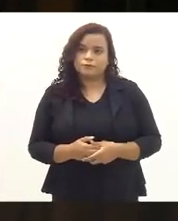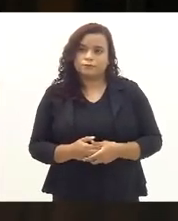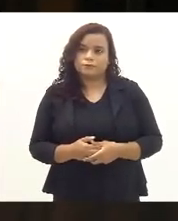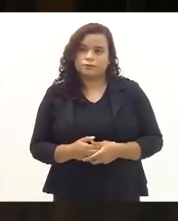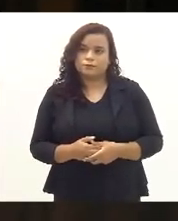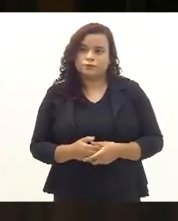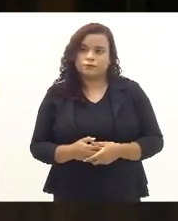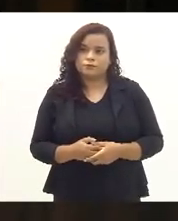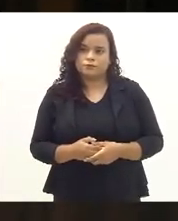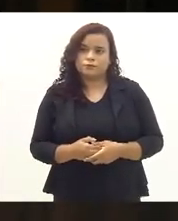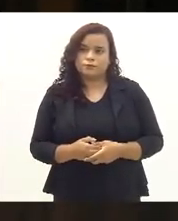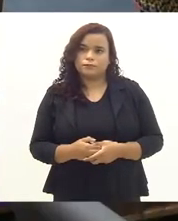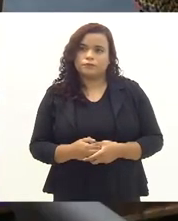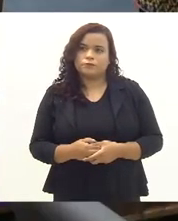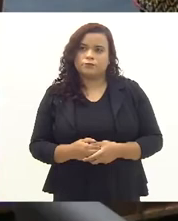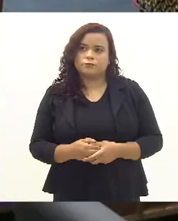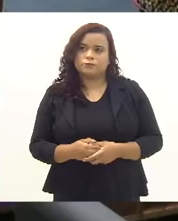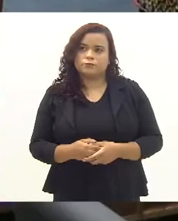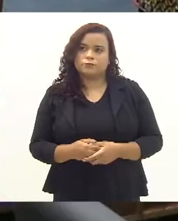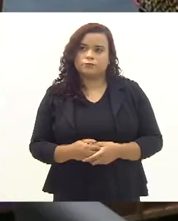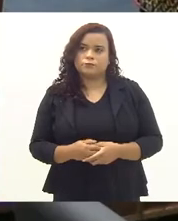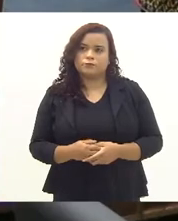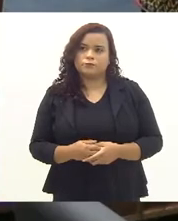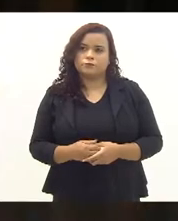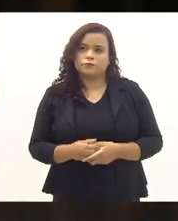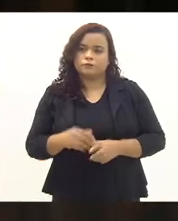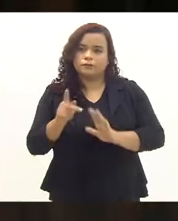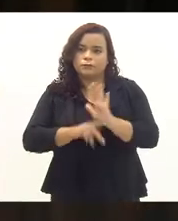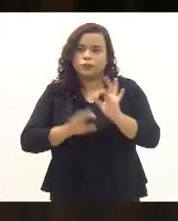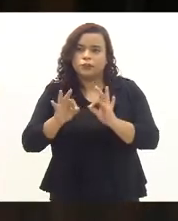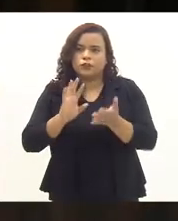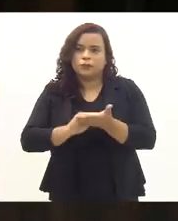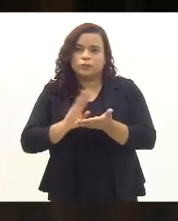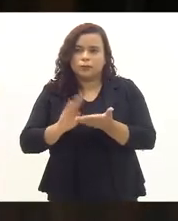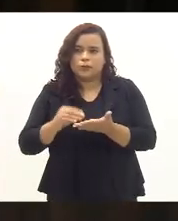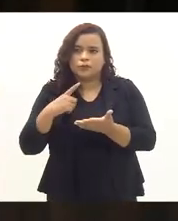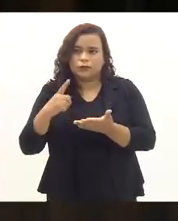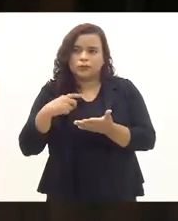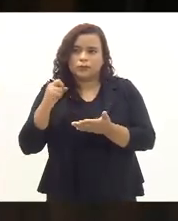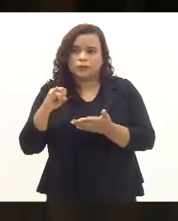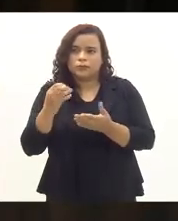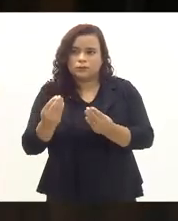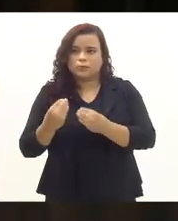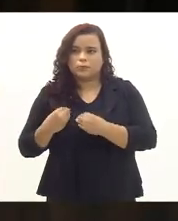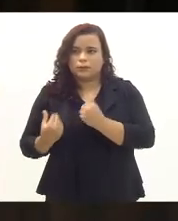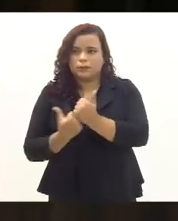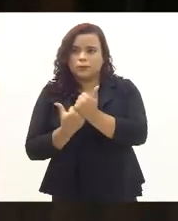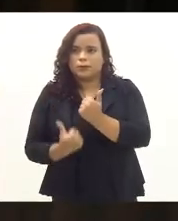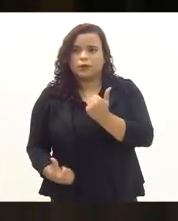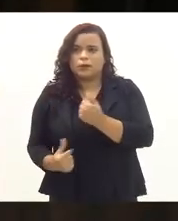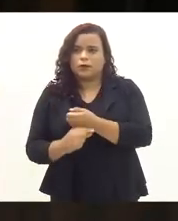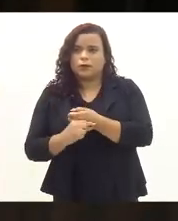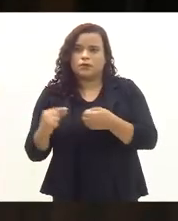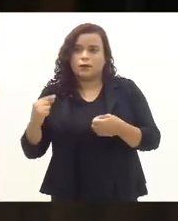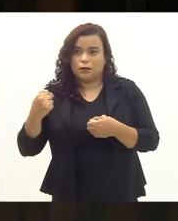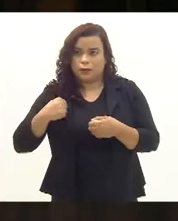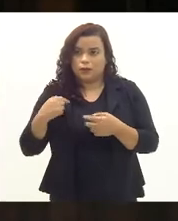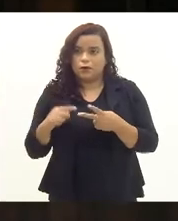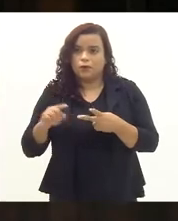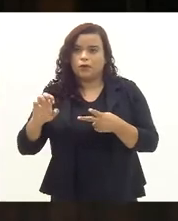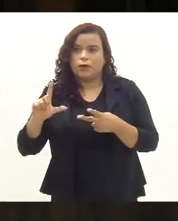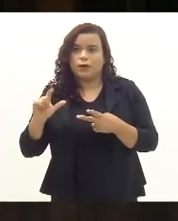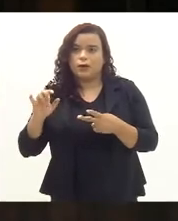o rapaz daí de baixo eu só ponho esse projeto na pauta se você vê se você me der com autoria para mim para Deputado